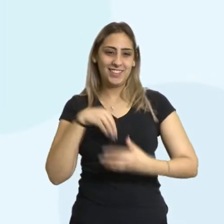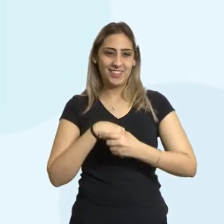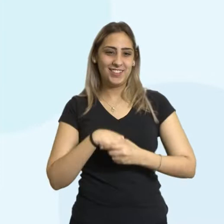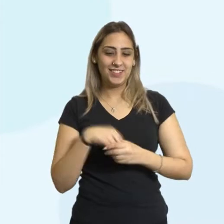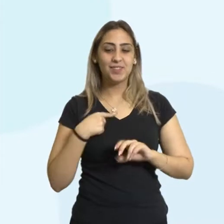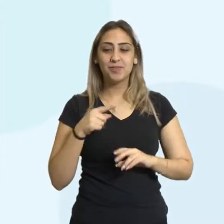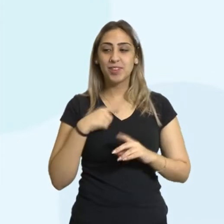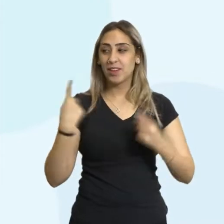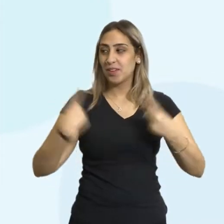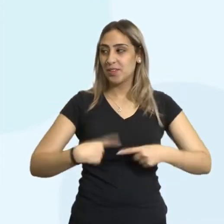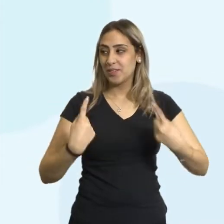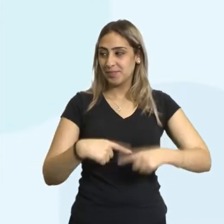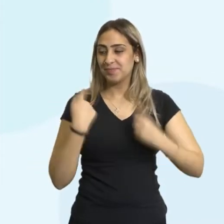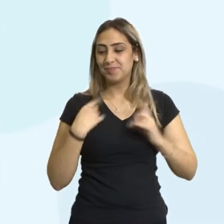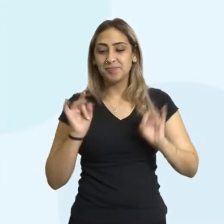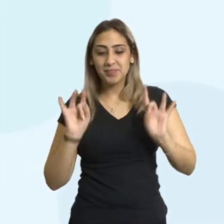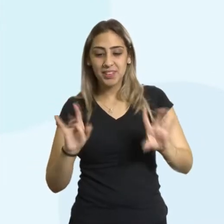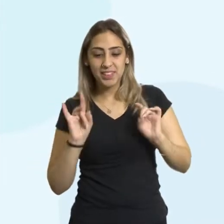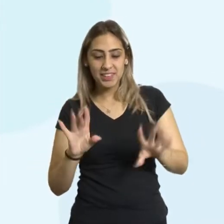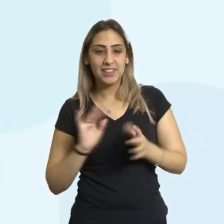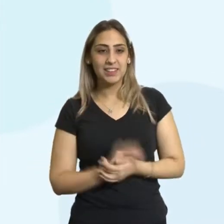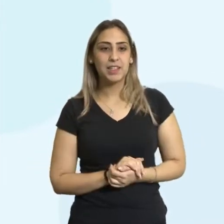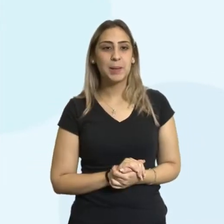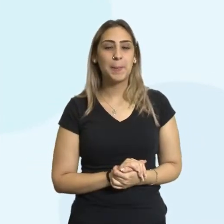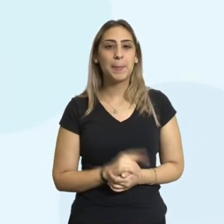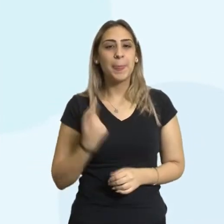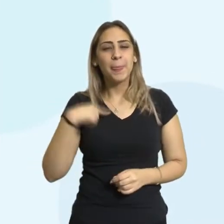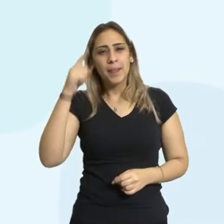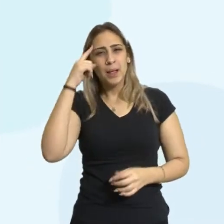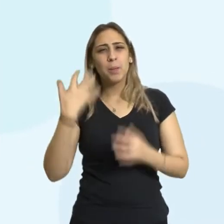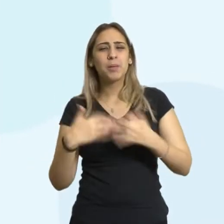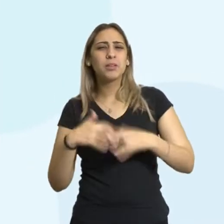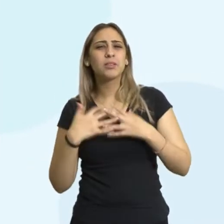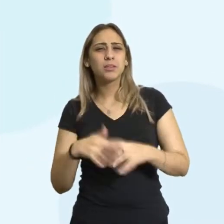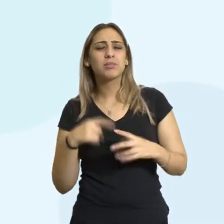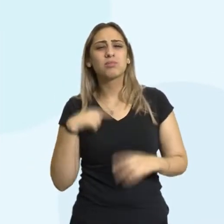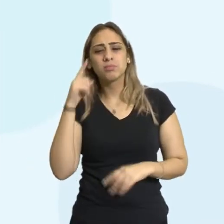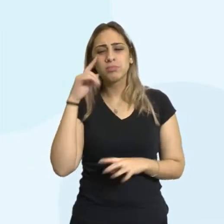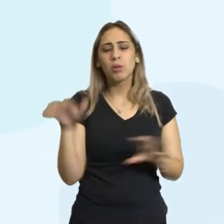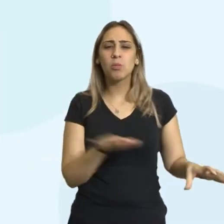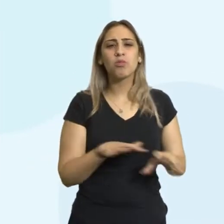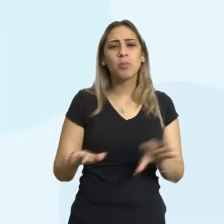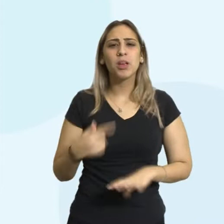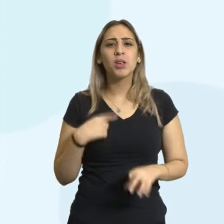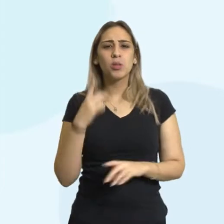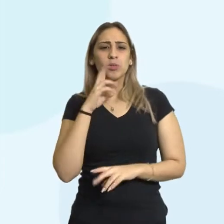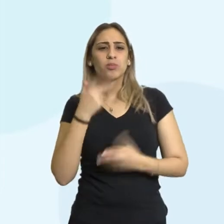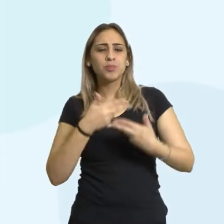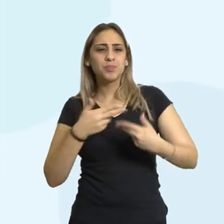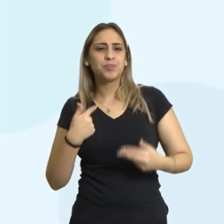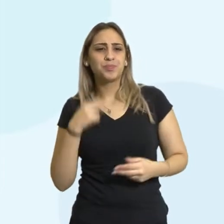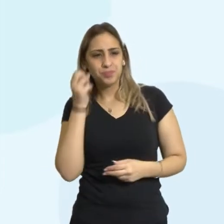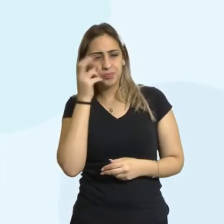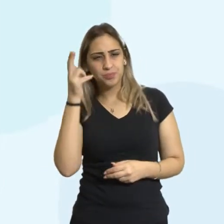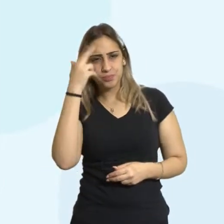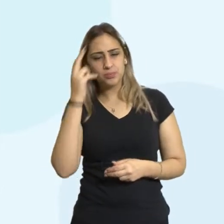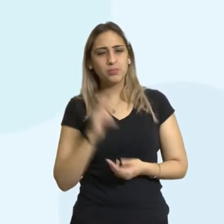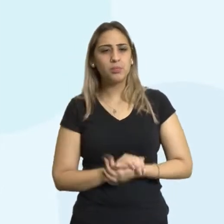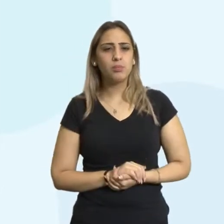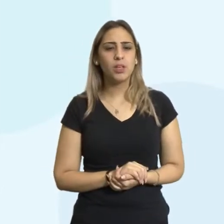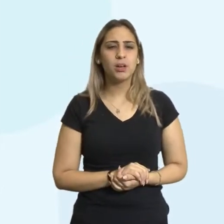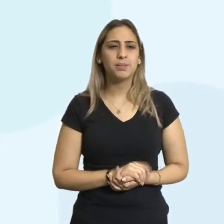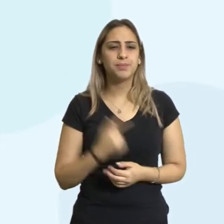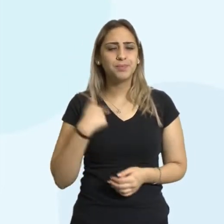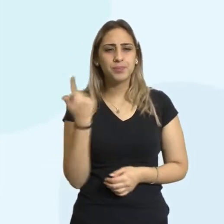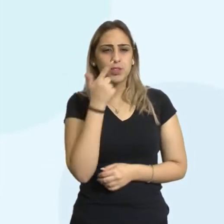esporte que a competição especificamente e ao pensar desse jeito né Pensa no movimento na dimensão cultural do corpo